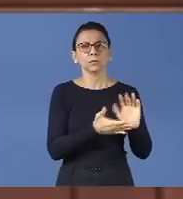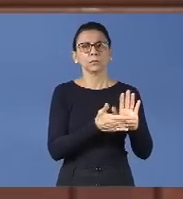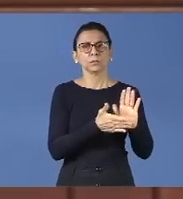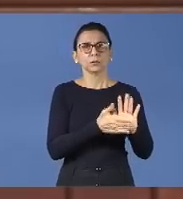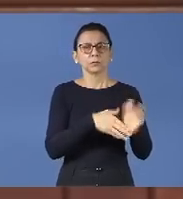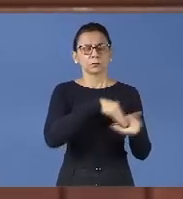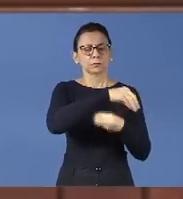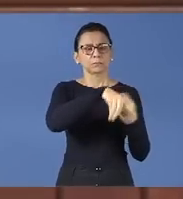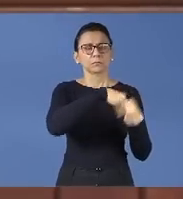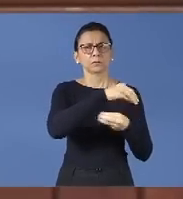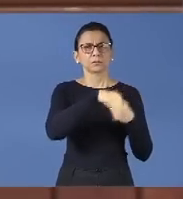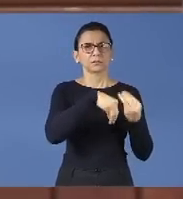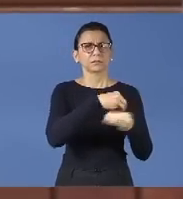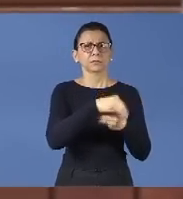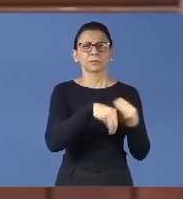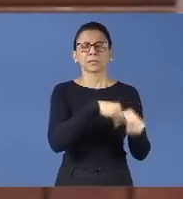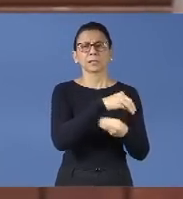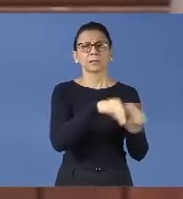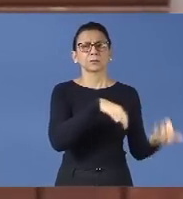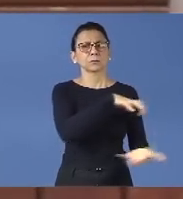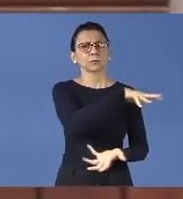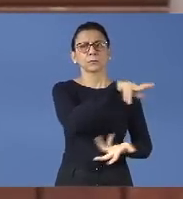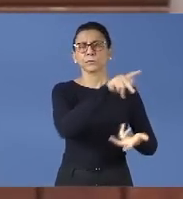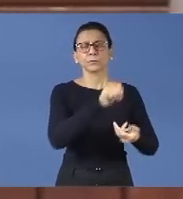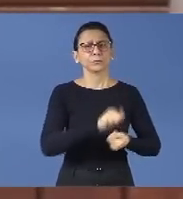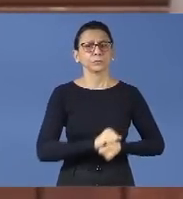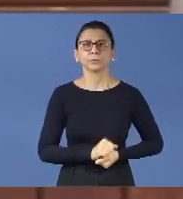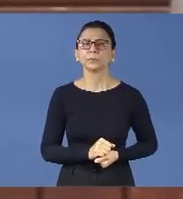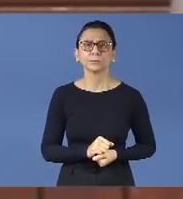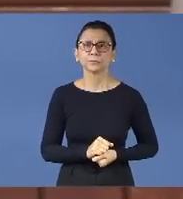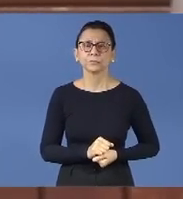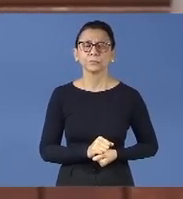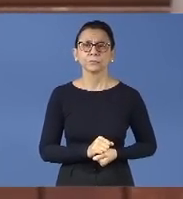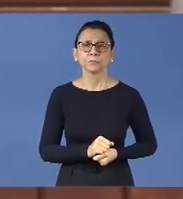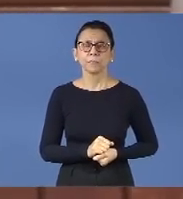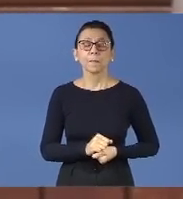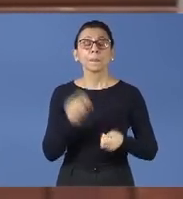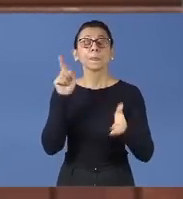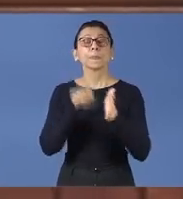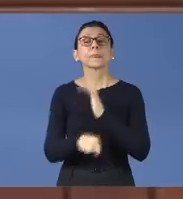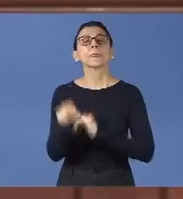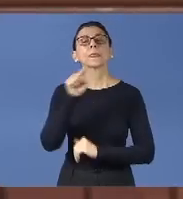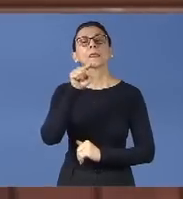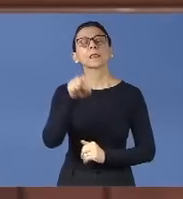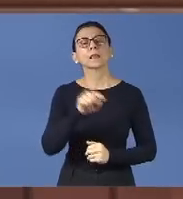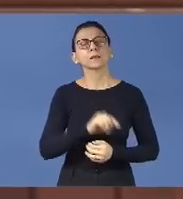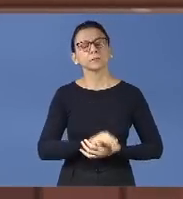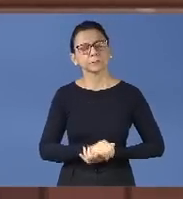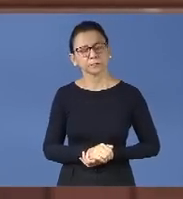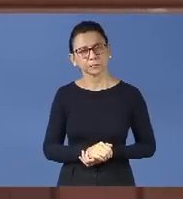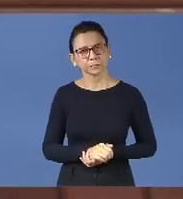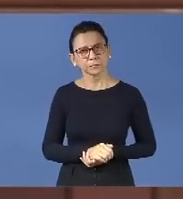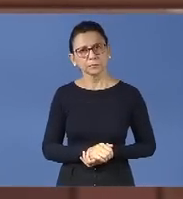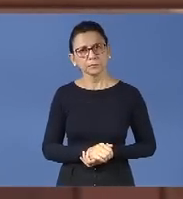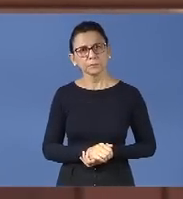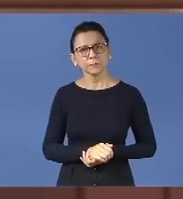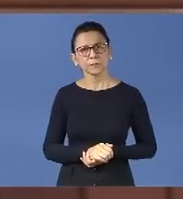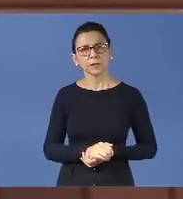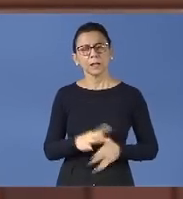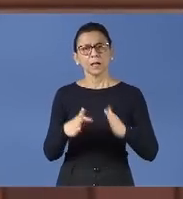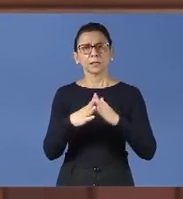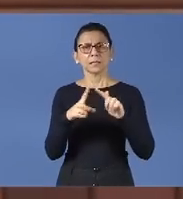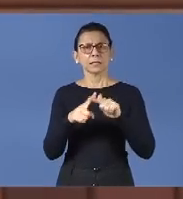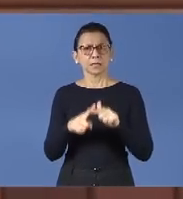justificativa que só ele sabe. Agora eu pergunto aos nossos irmãos, nós vamos permitir que os nossos templos daqui